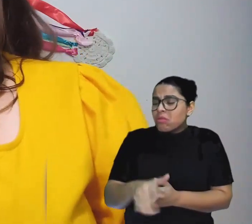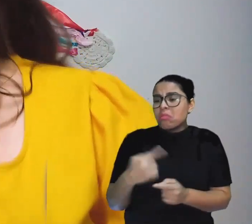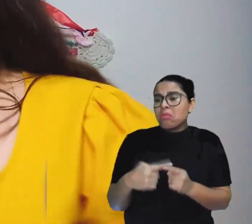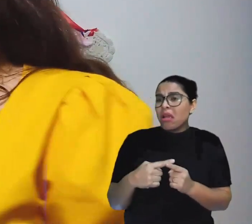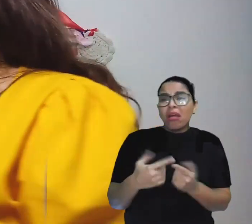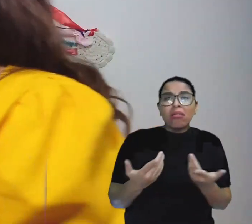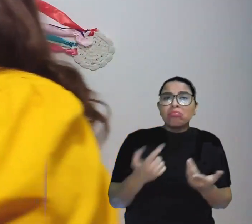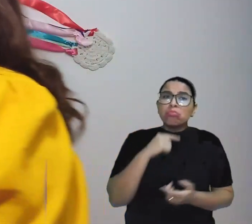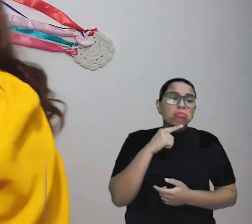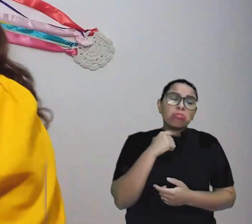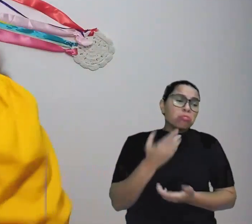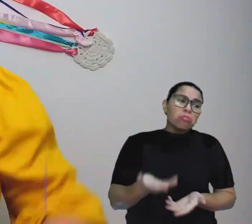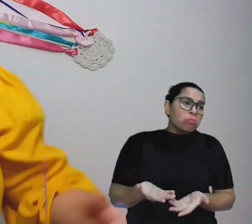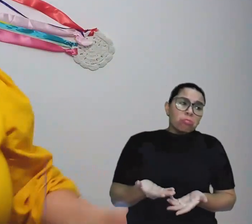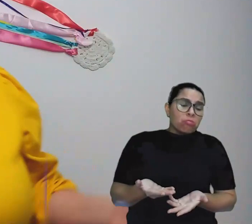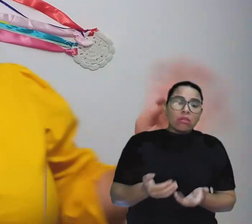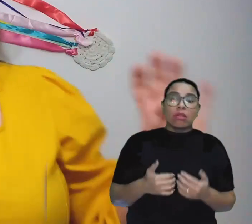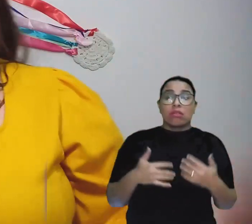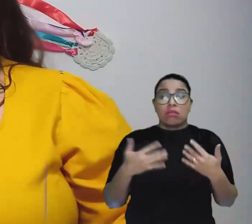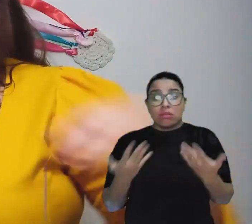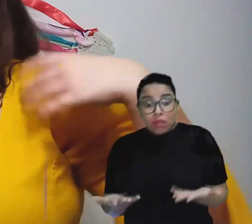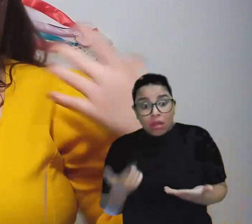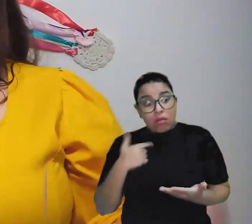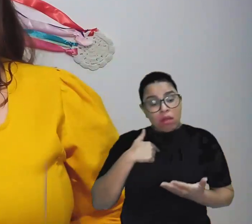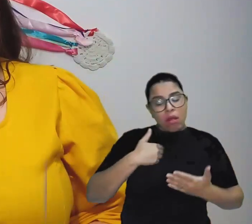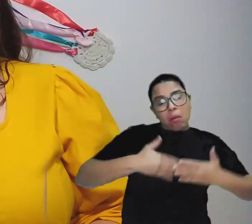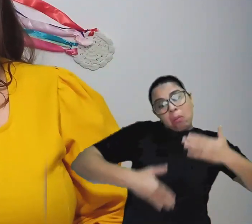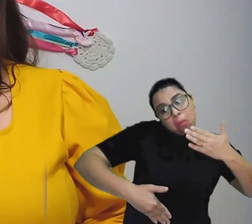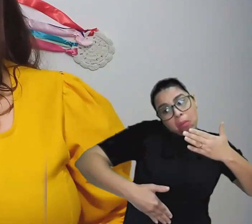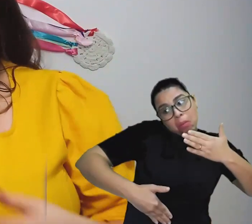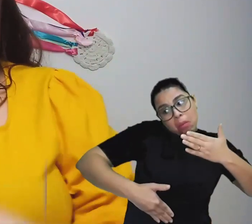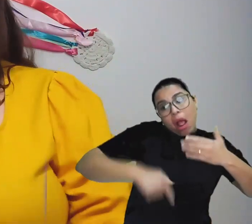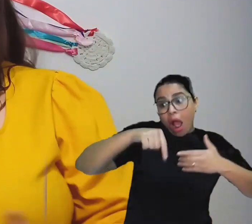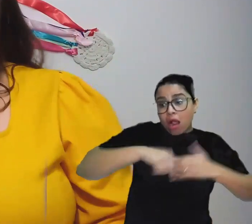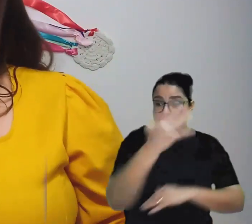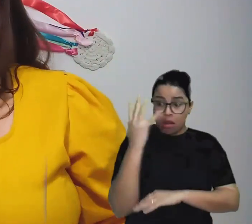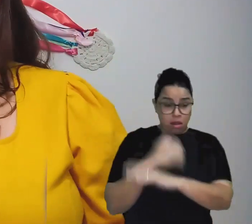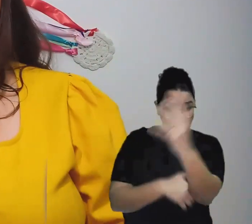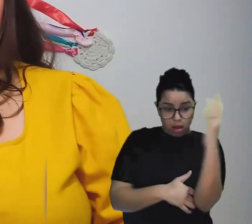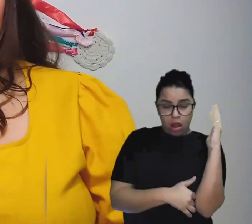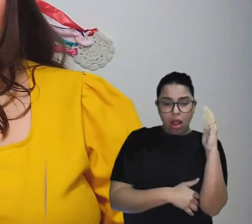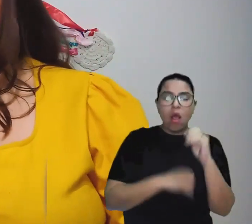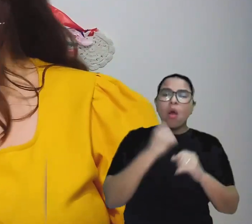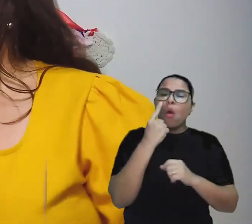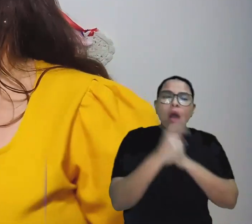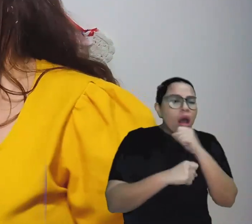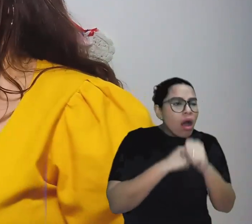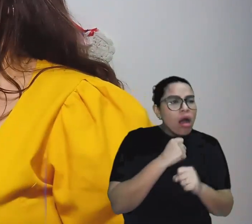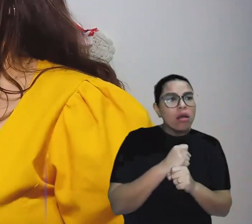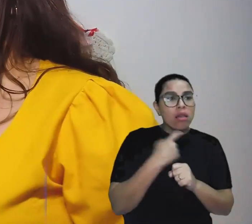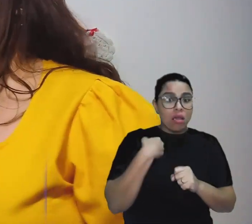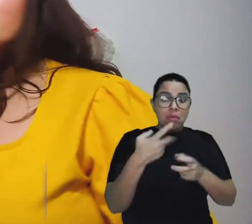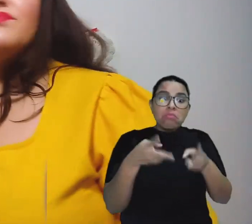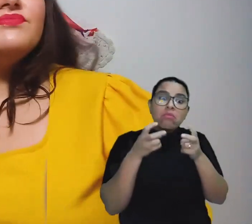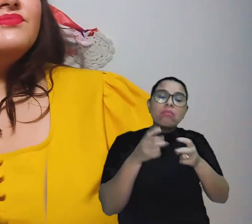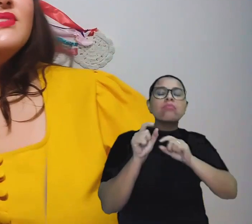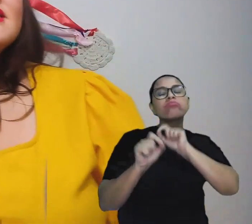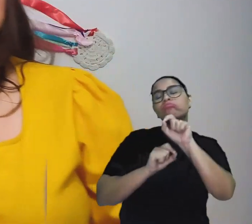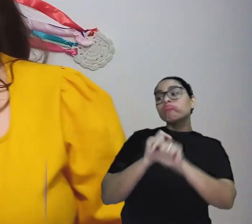Daí, enquanto eu estava aqui na floresta enferrujado e paralisado, durante todo esse ano, eu pude